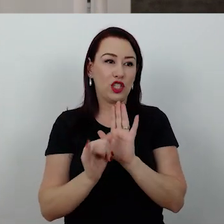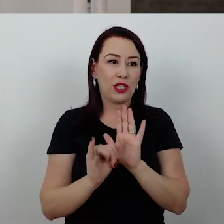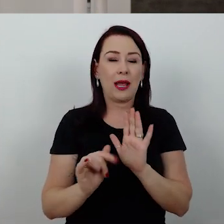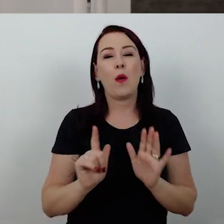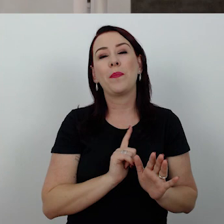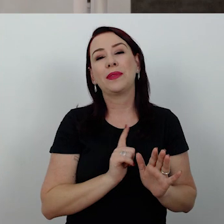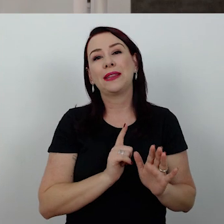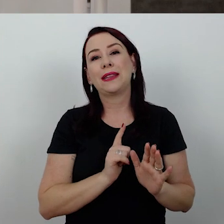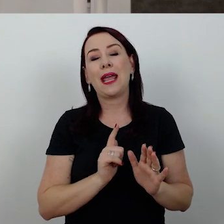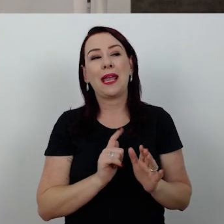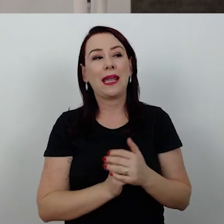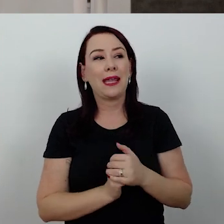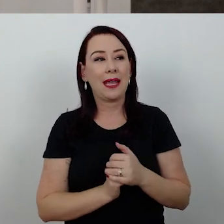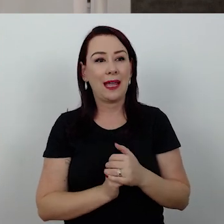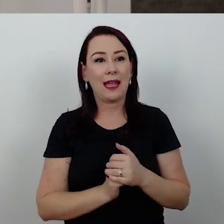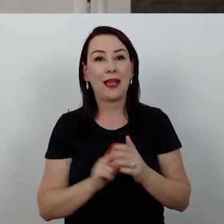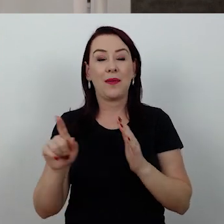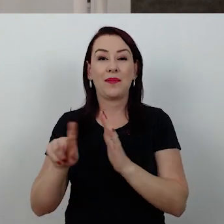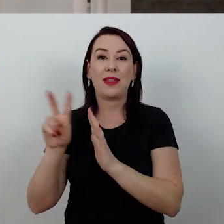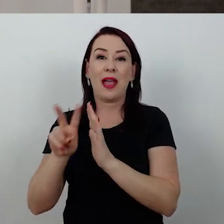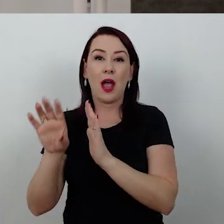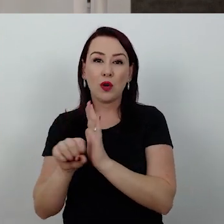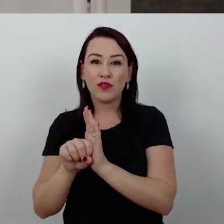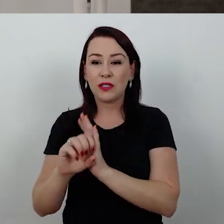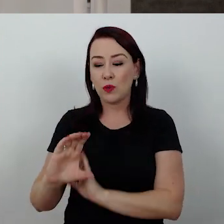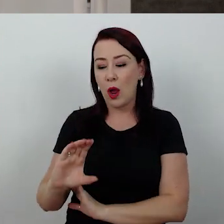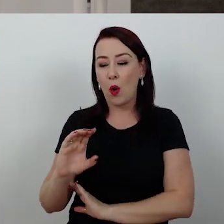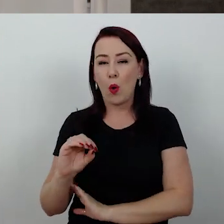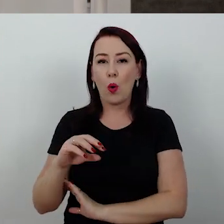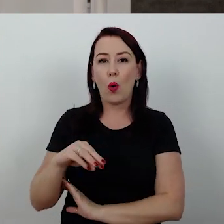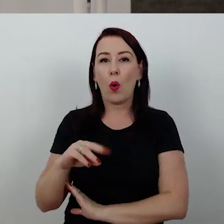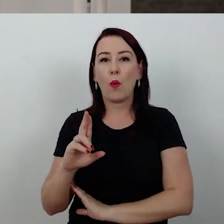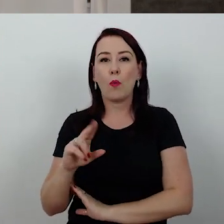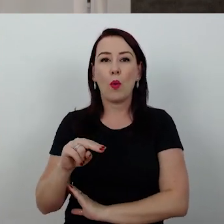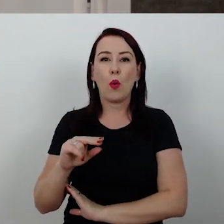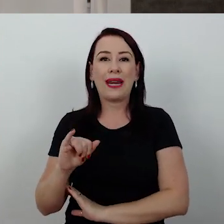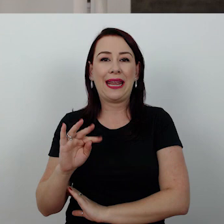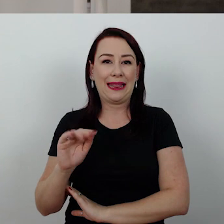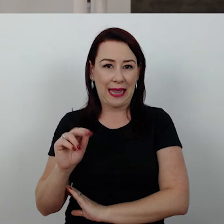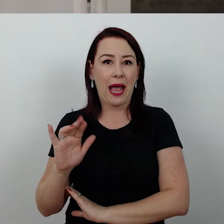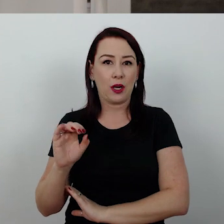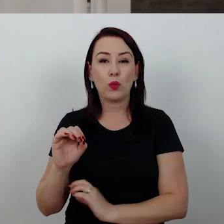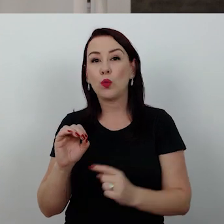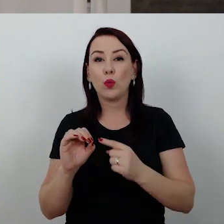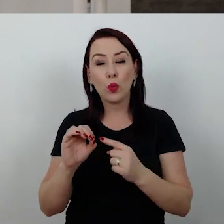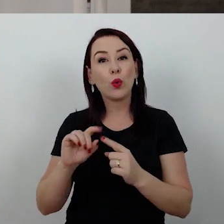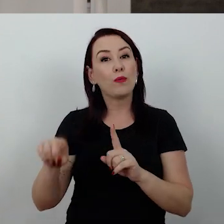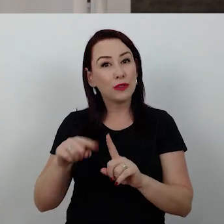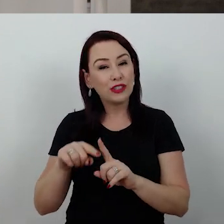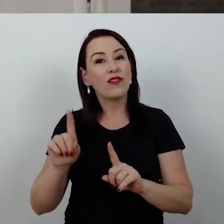também, a gente cria uma linha que antes não existia, que é o audiovisual comunitário, que ela realmente